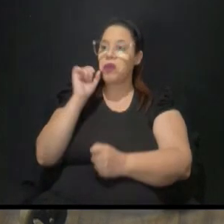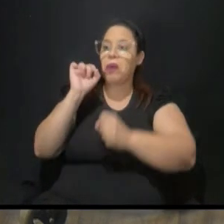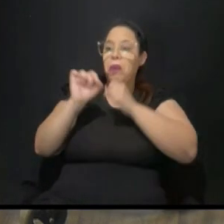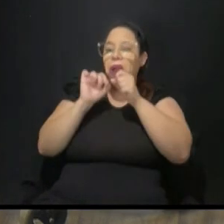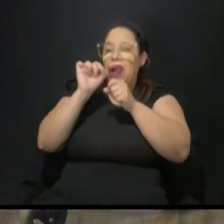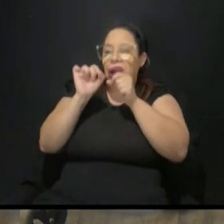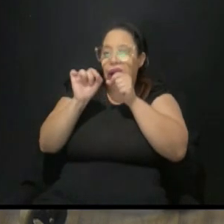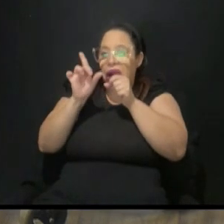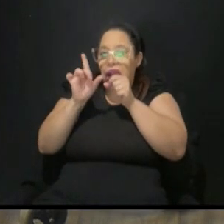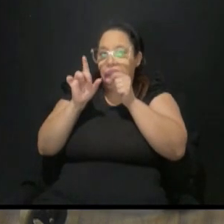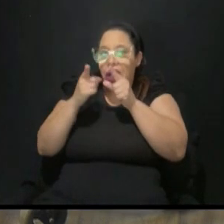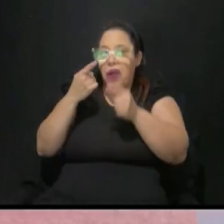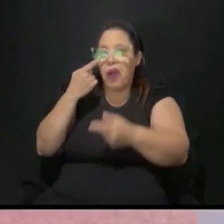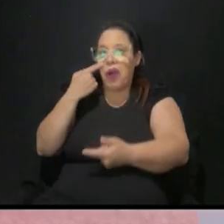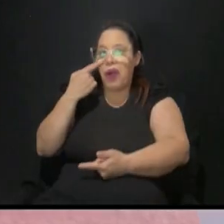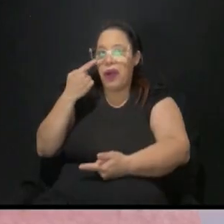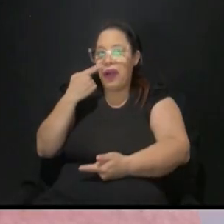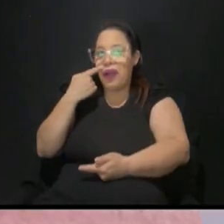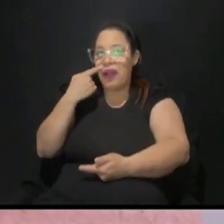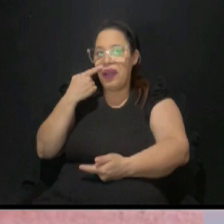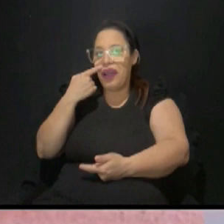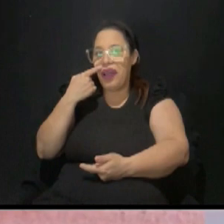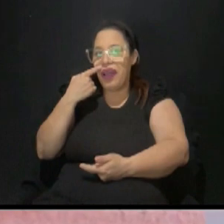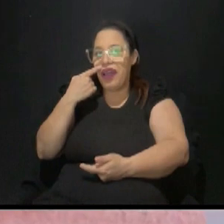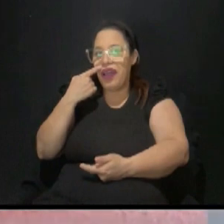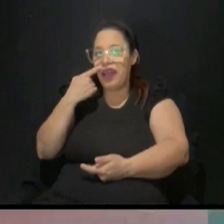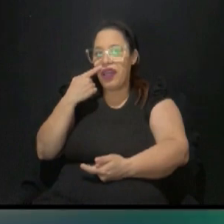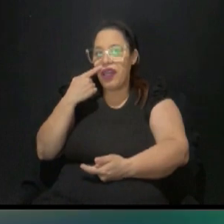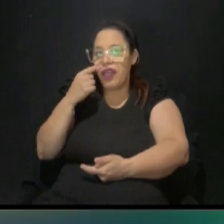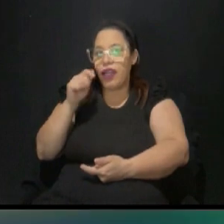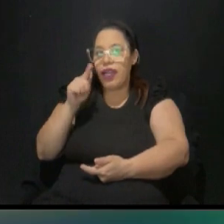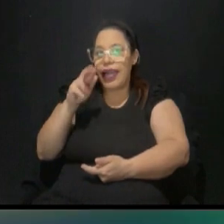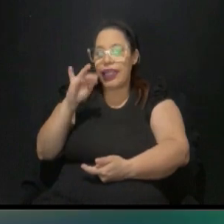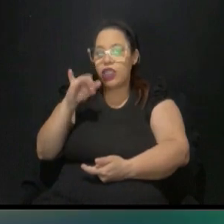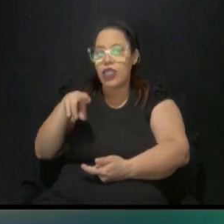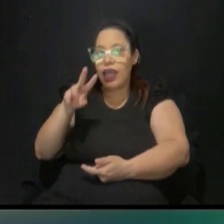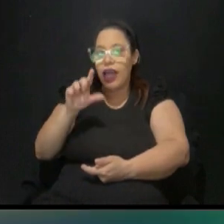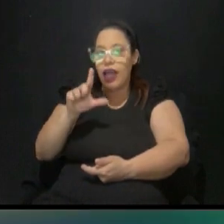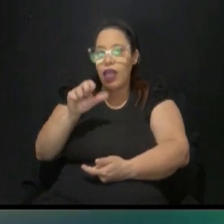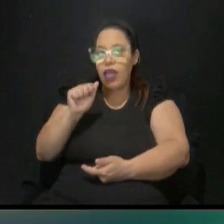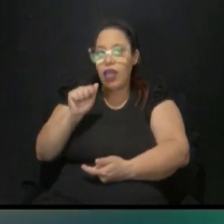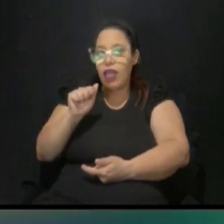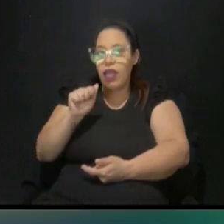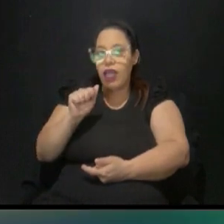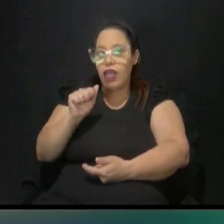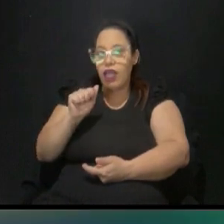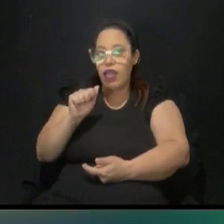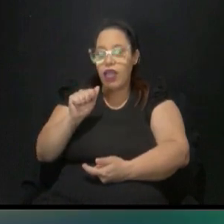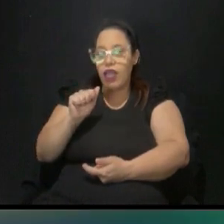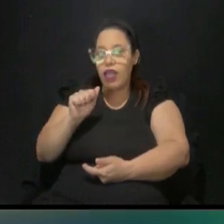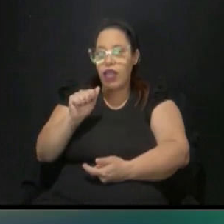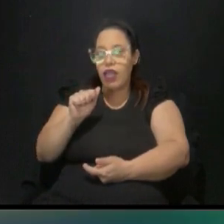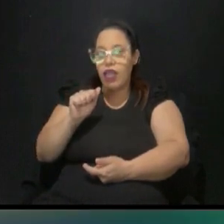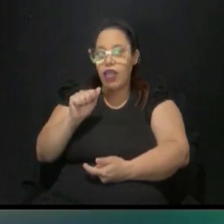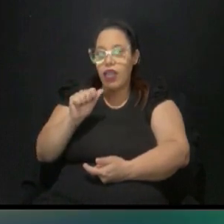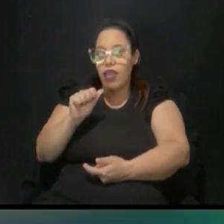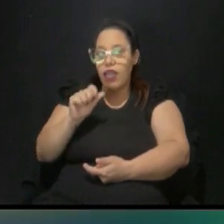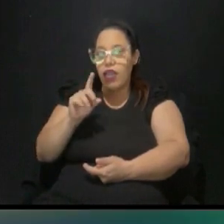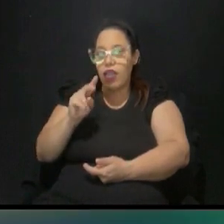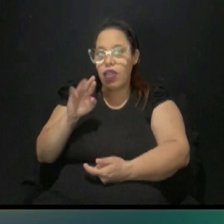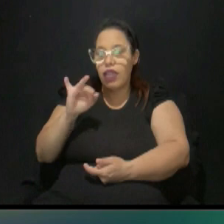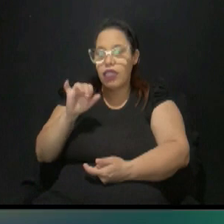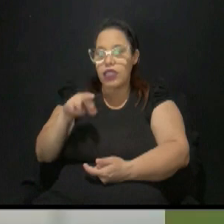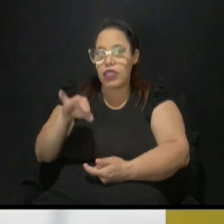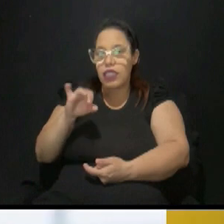olha, essa é a Ketila, é isso, né? Ketila e o Rodrigo no Mundial de Kobe,